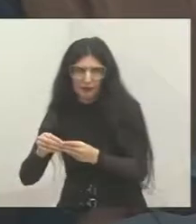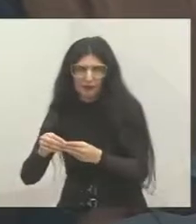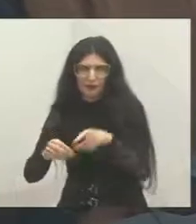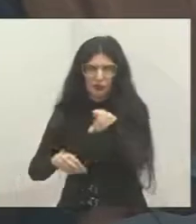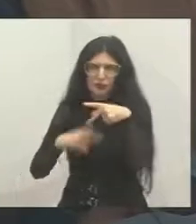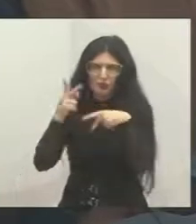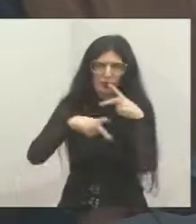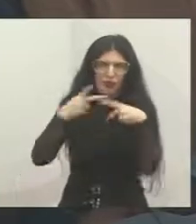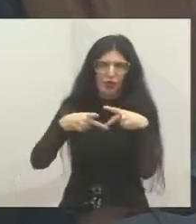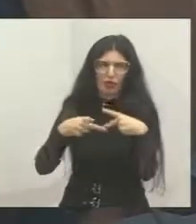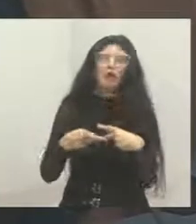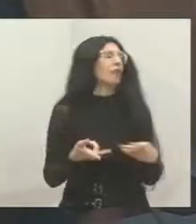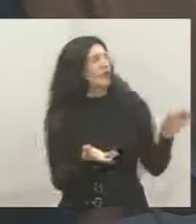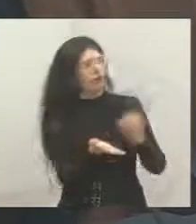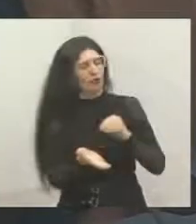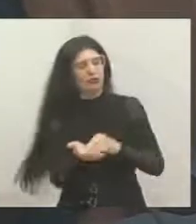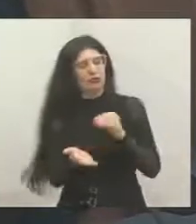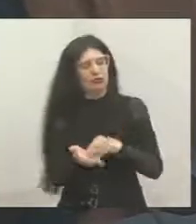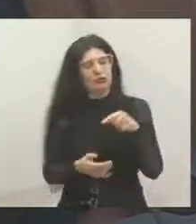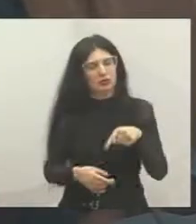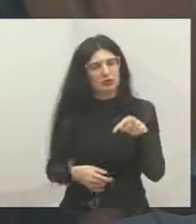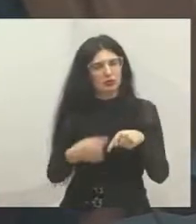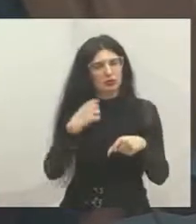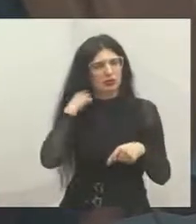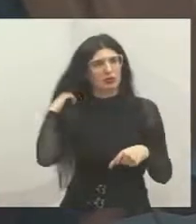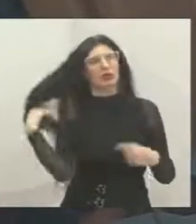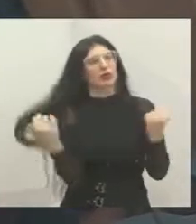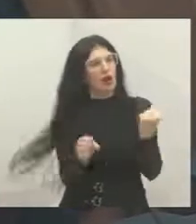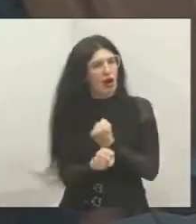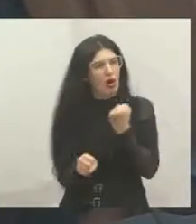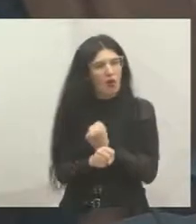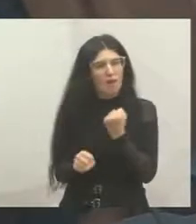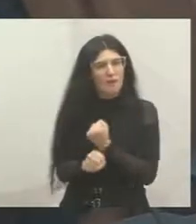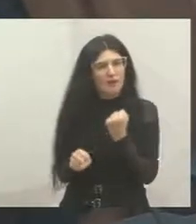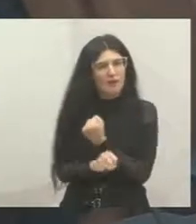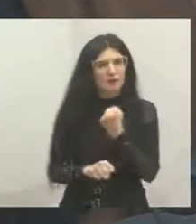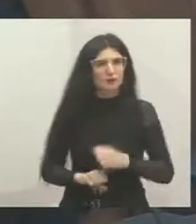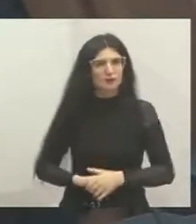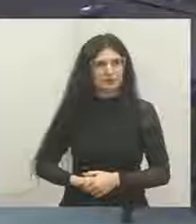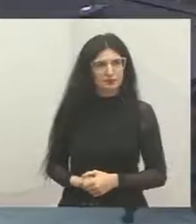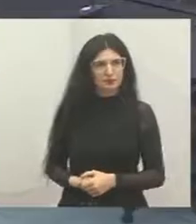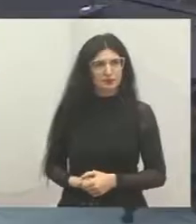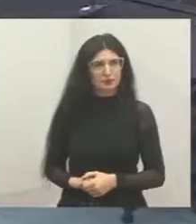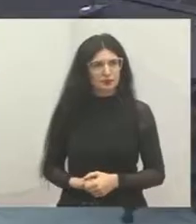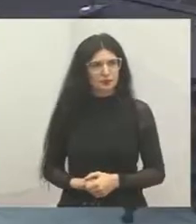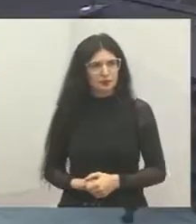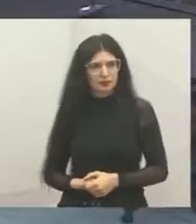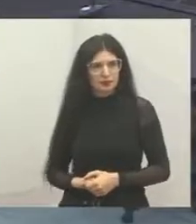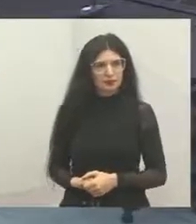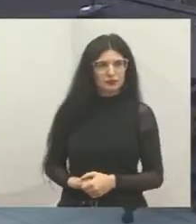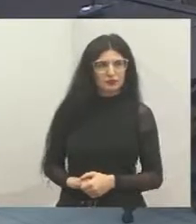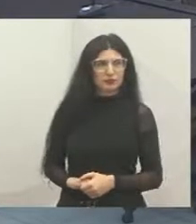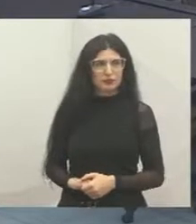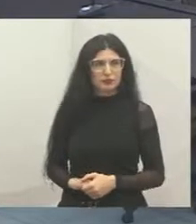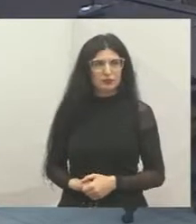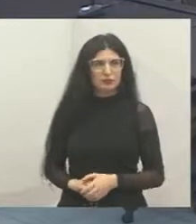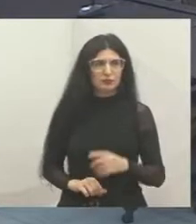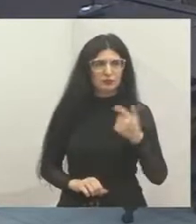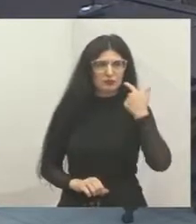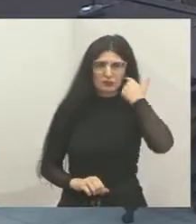nesses que está faltando aqui são a questão das obras. As obras da Receita de Capital. Receita de Capital.